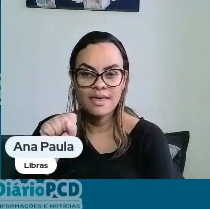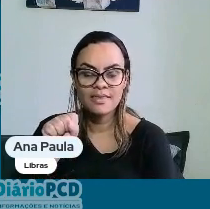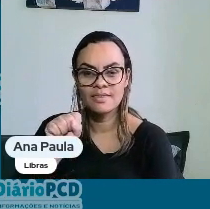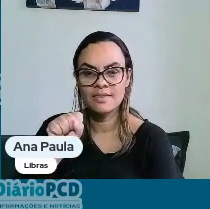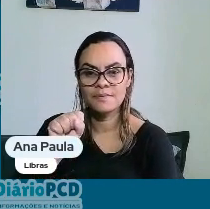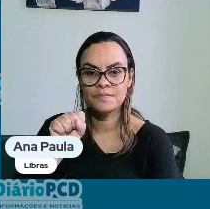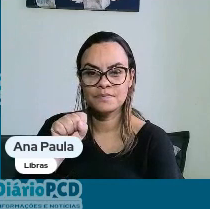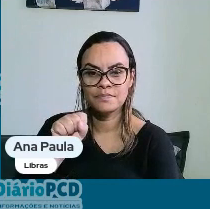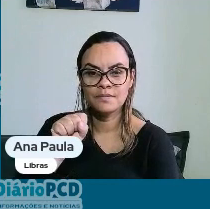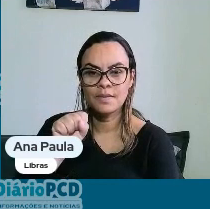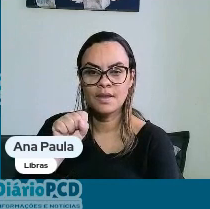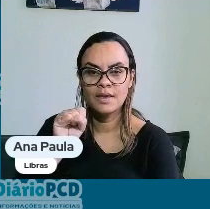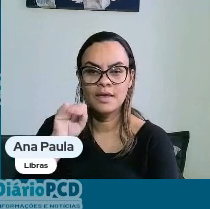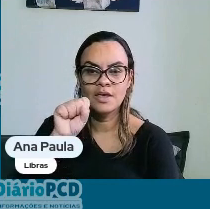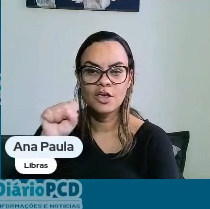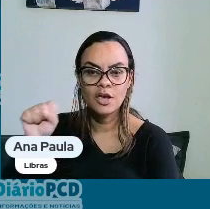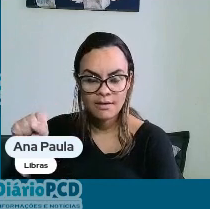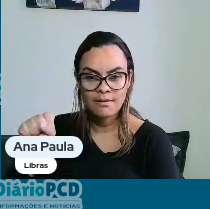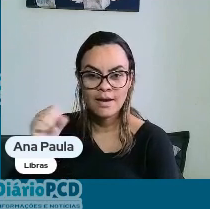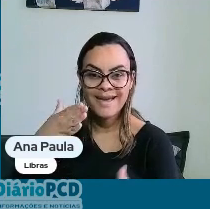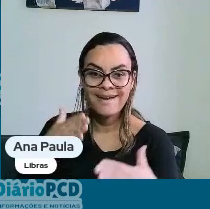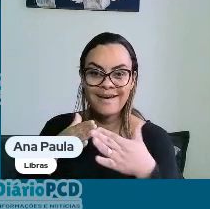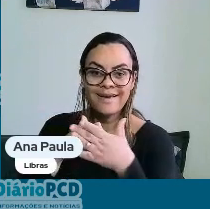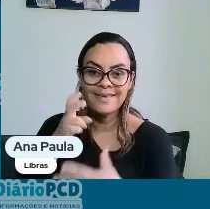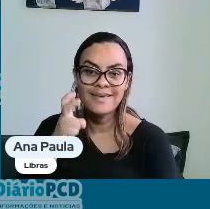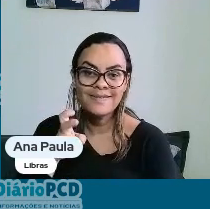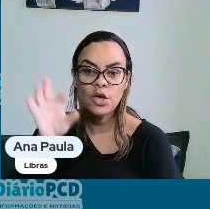Esse ISS pode ser, no máximo, 5%.